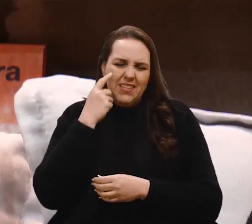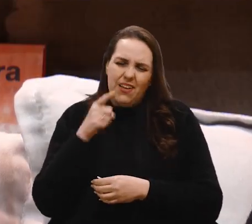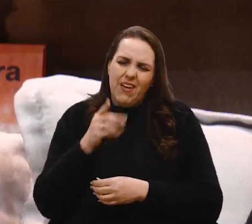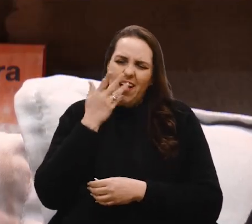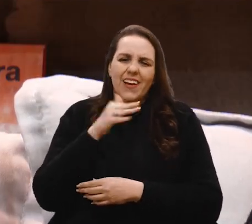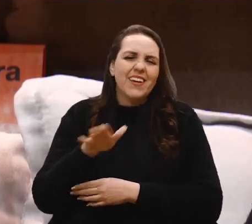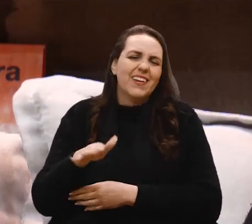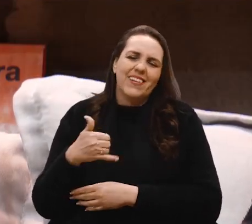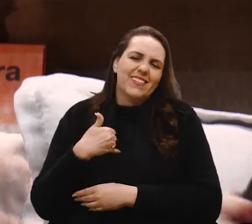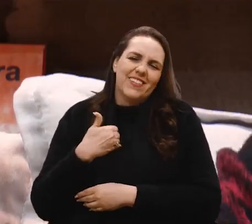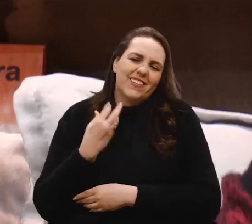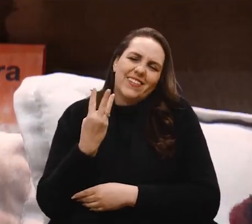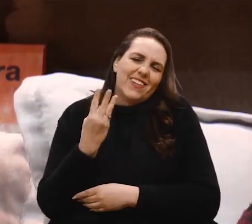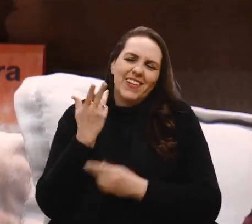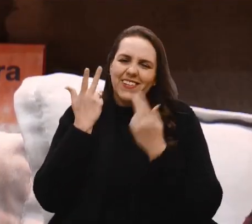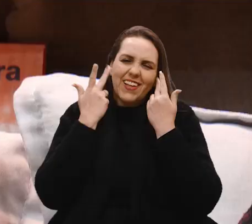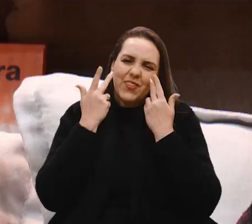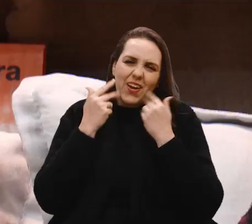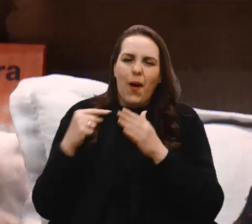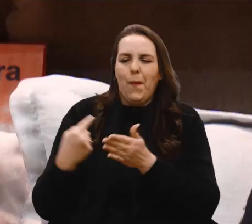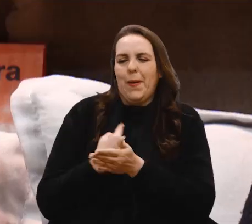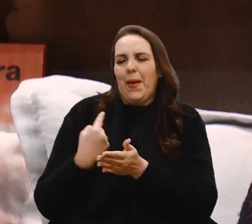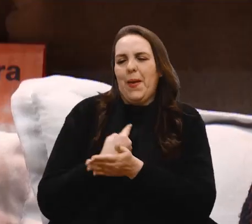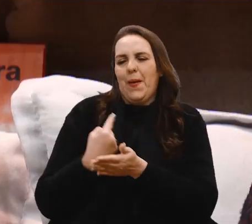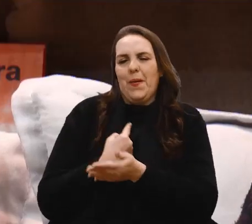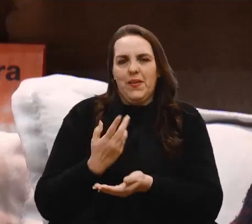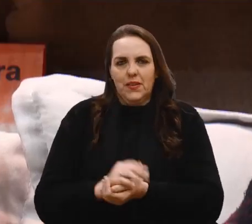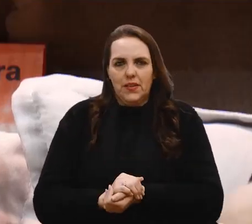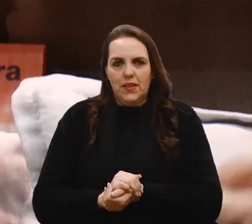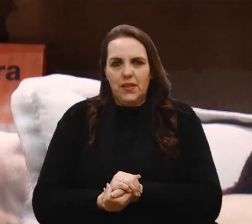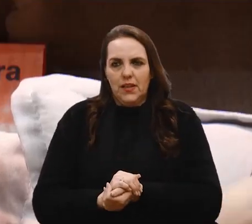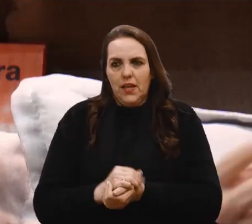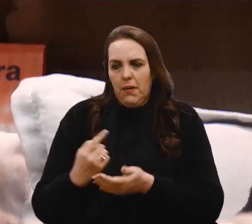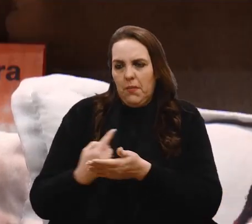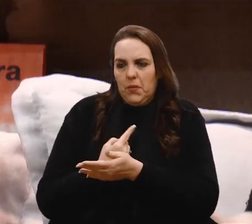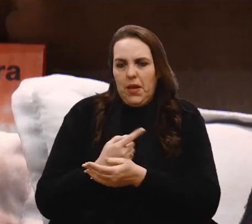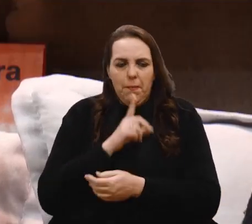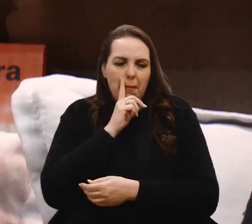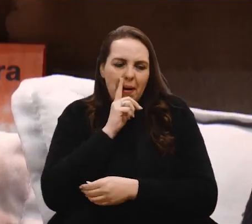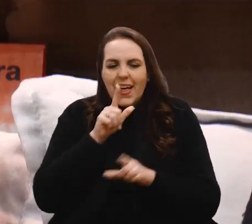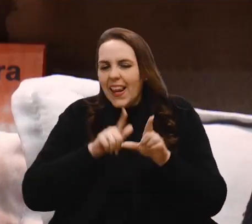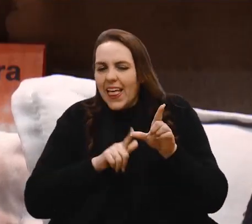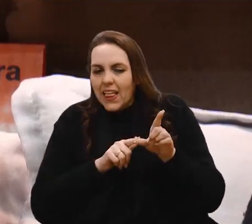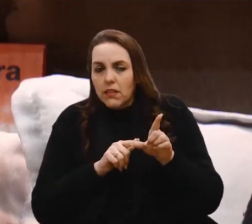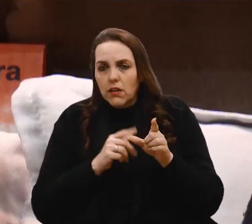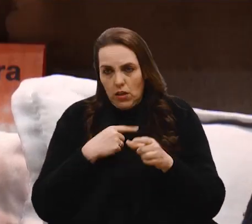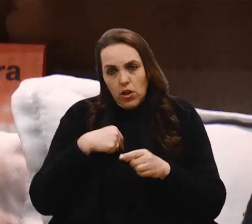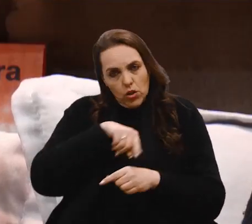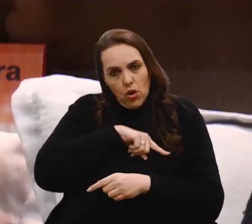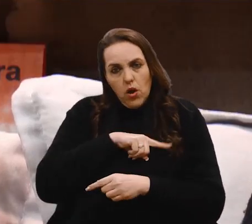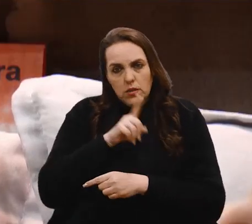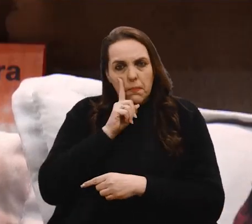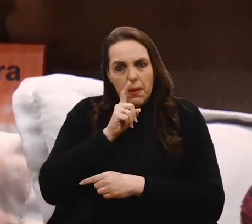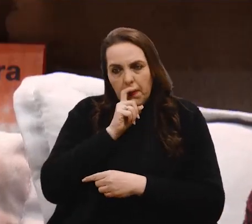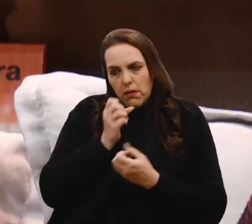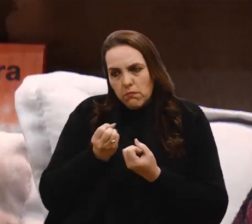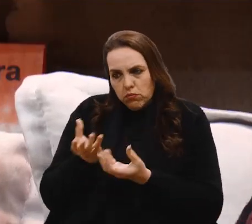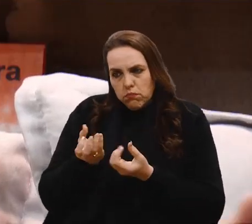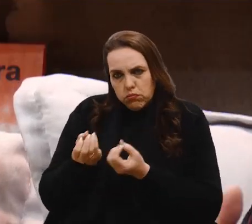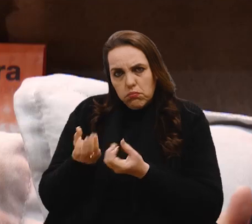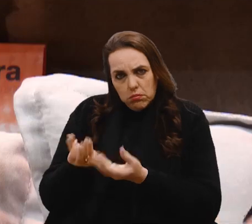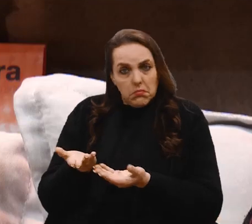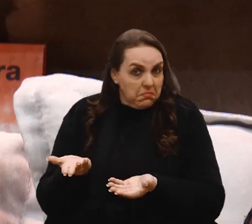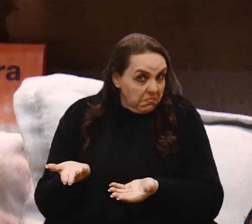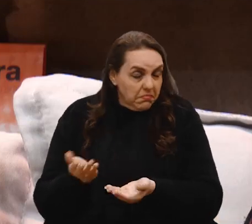de 3 anos, que pergunta, mamãe, que letra é essa? E a gente foi dando informação. Para